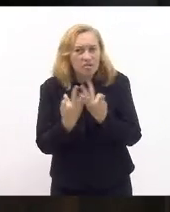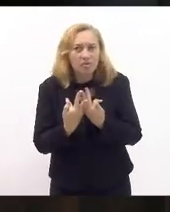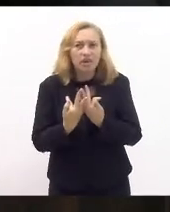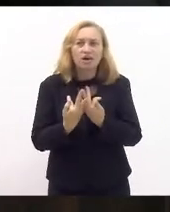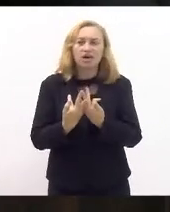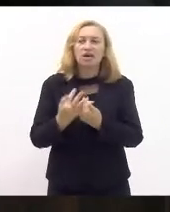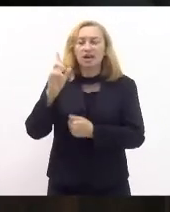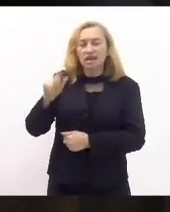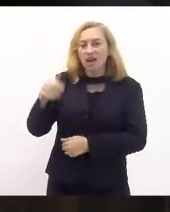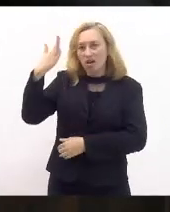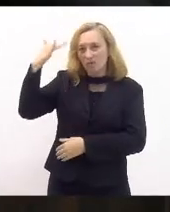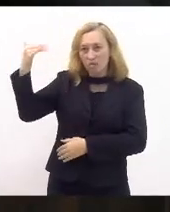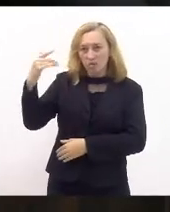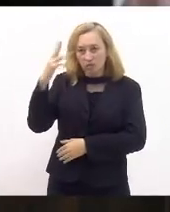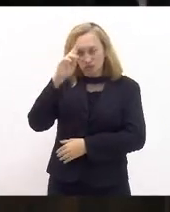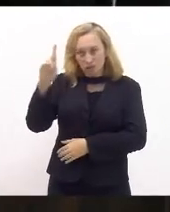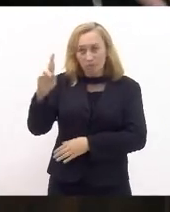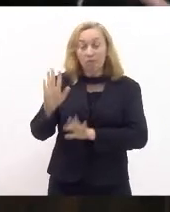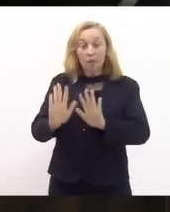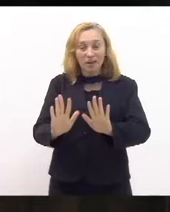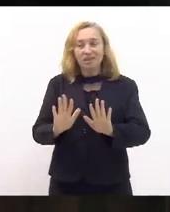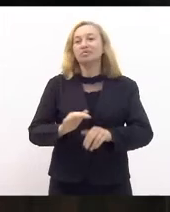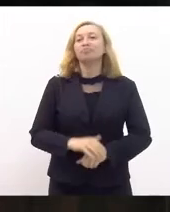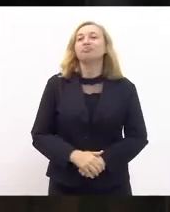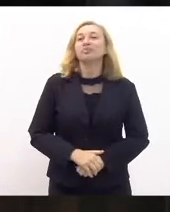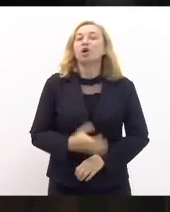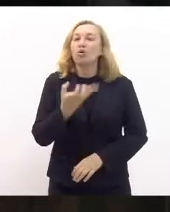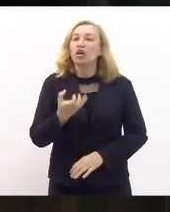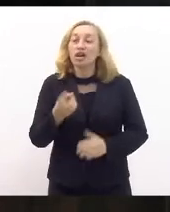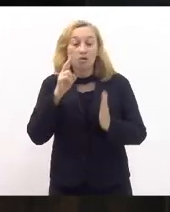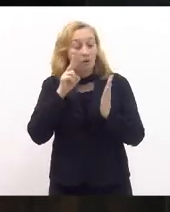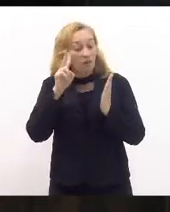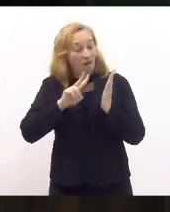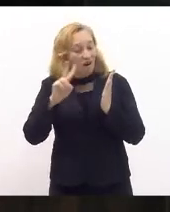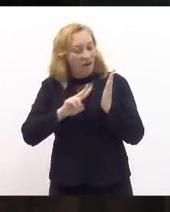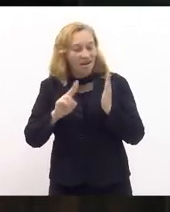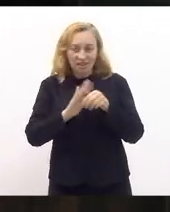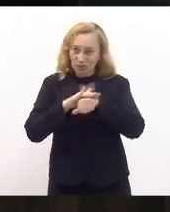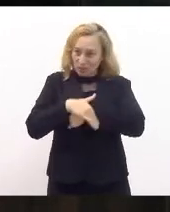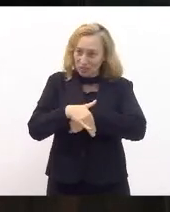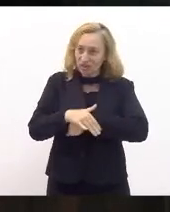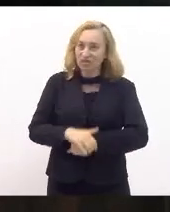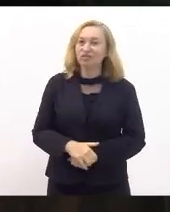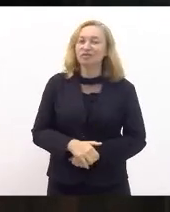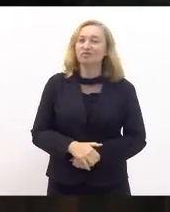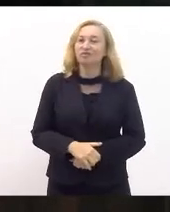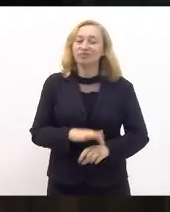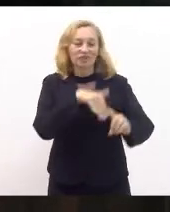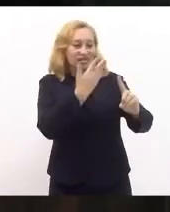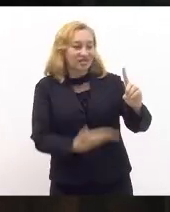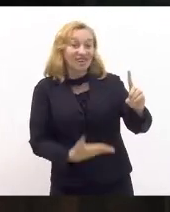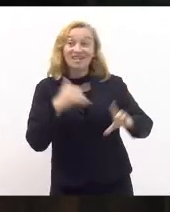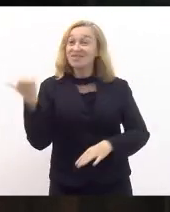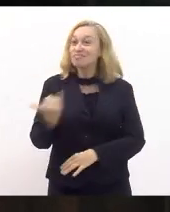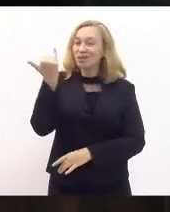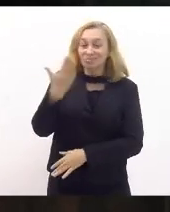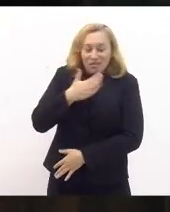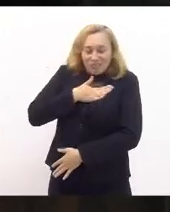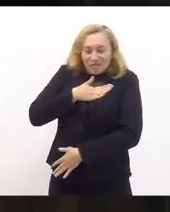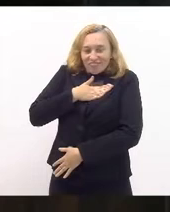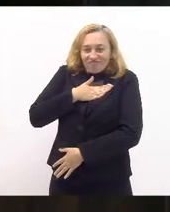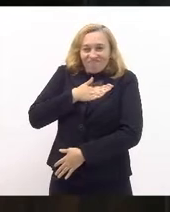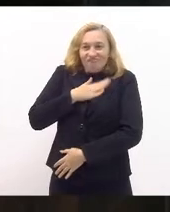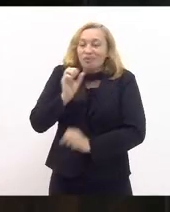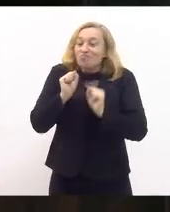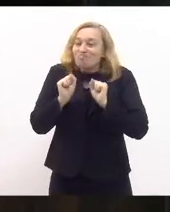está o sucesso do Senhor. Mas eu quero ler aqui nesta noite nessa solenidade tão importante para mim, poder